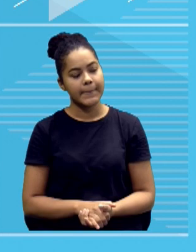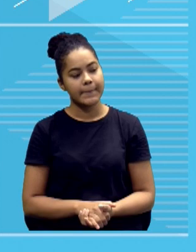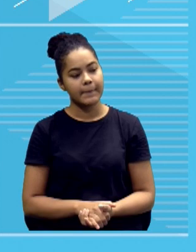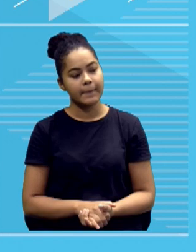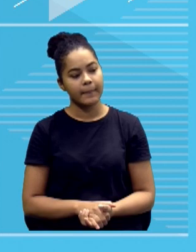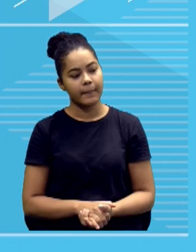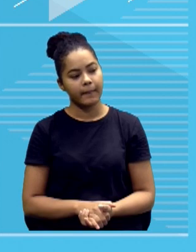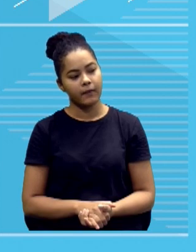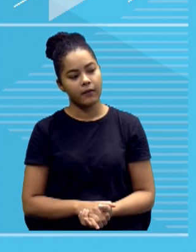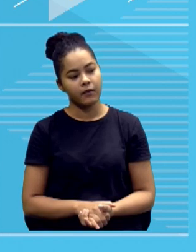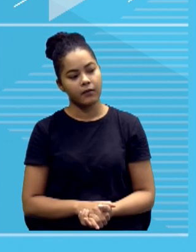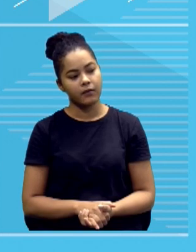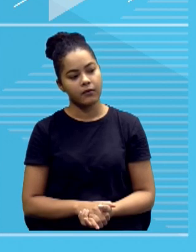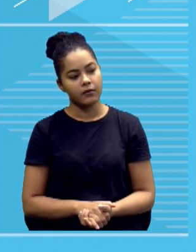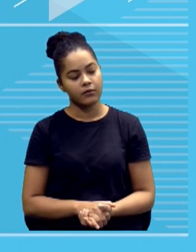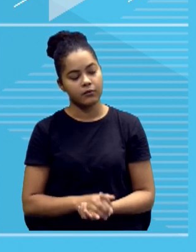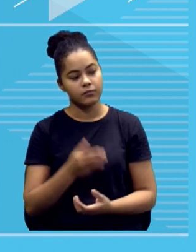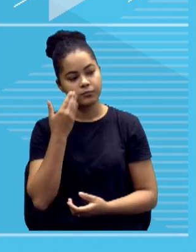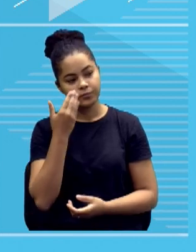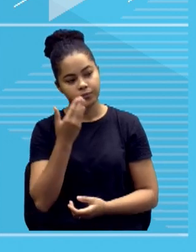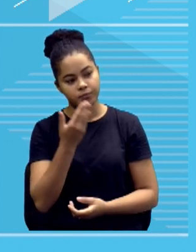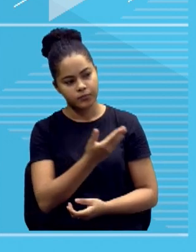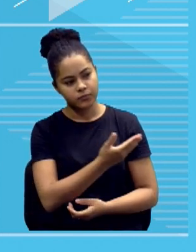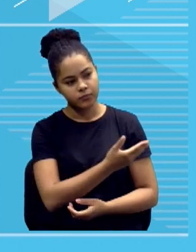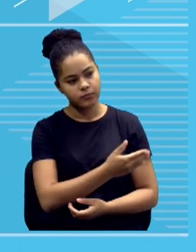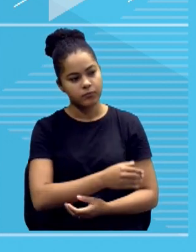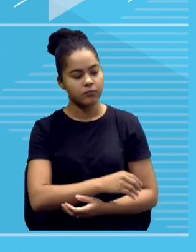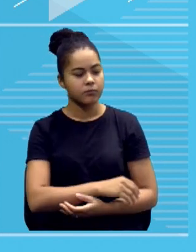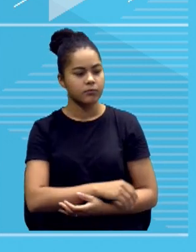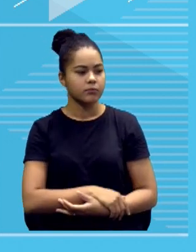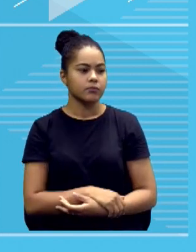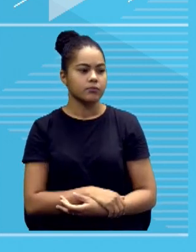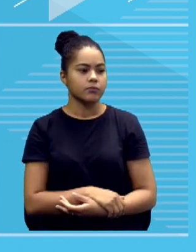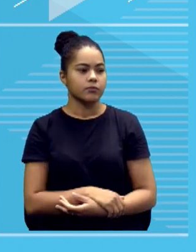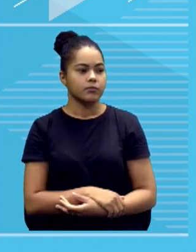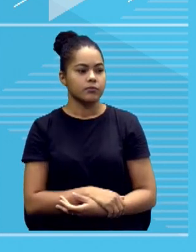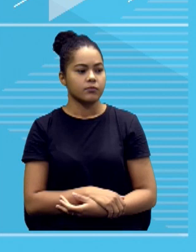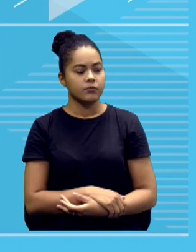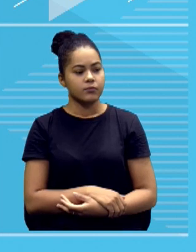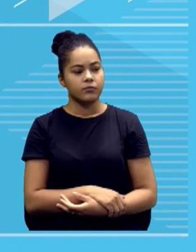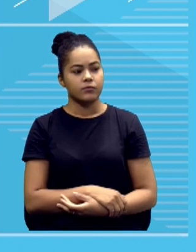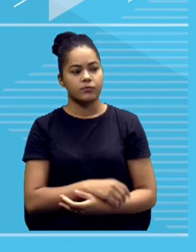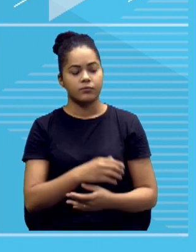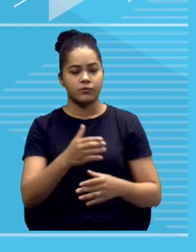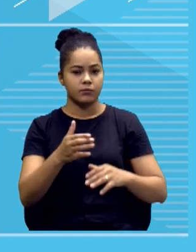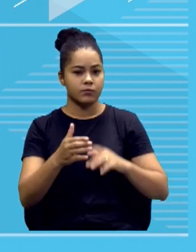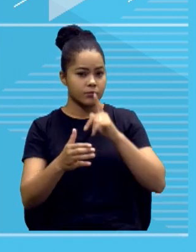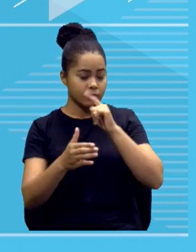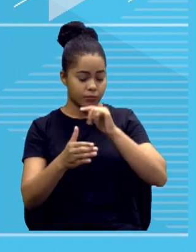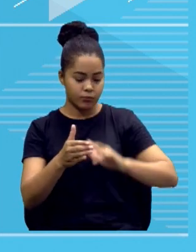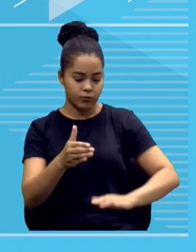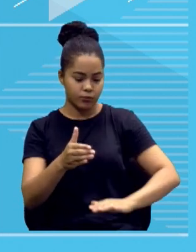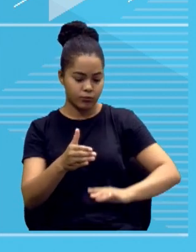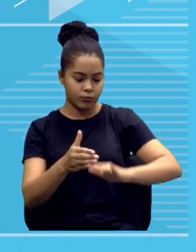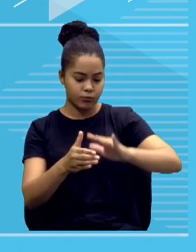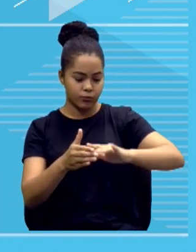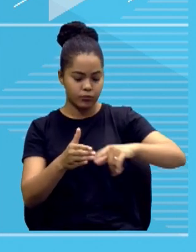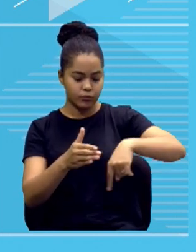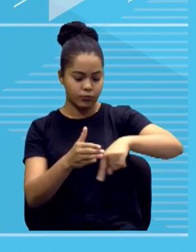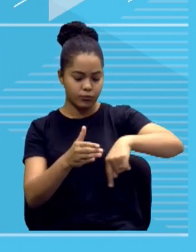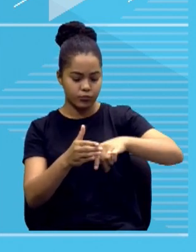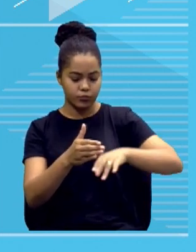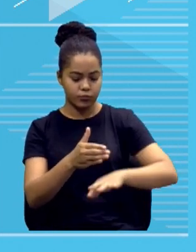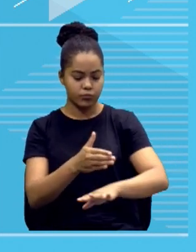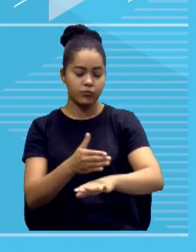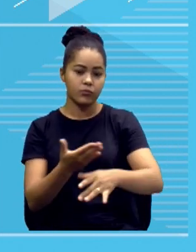Outros tipos de geradores, como as usinas. Aula passada a gente falou muito sobre vários